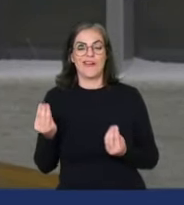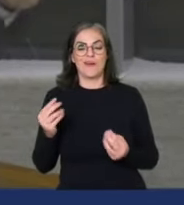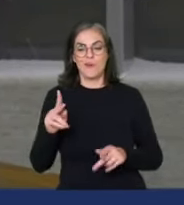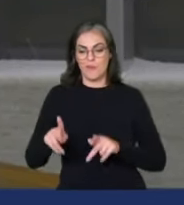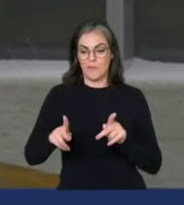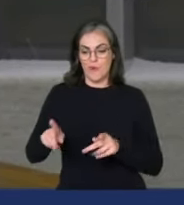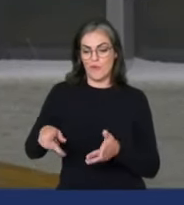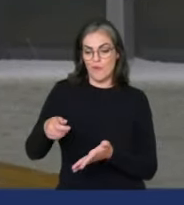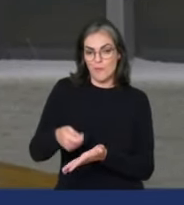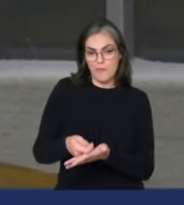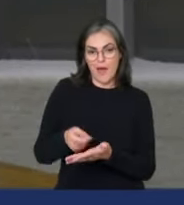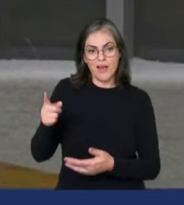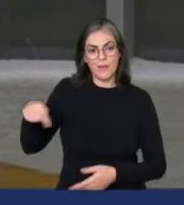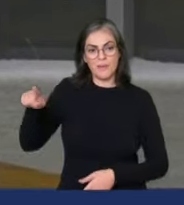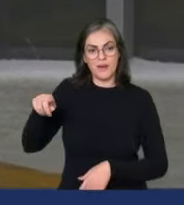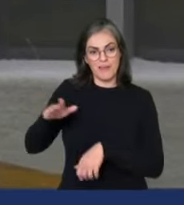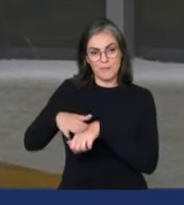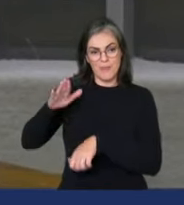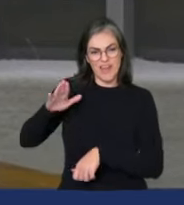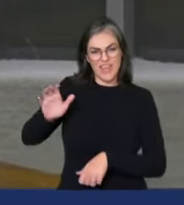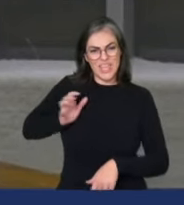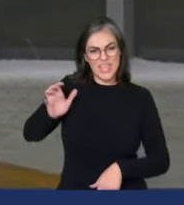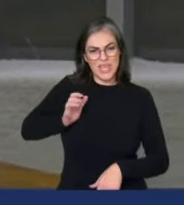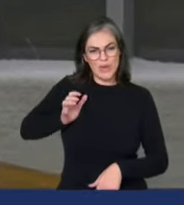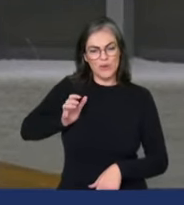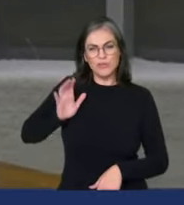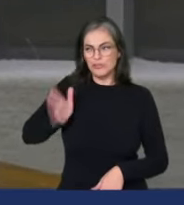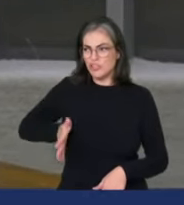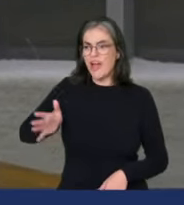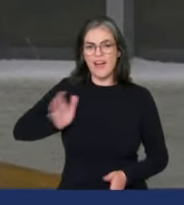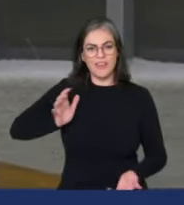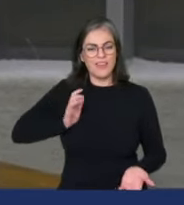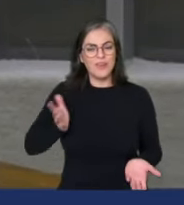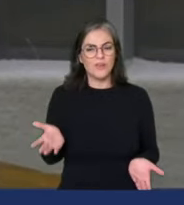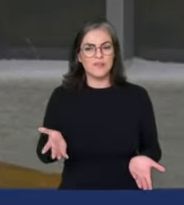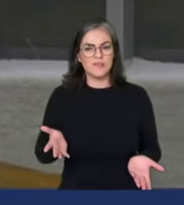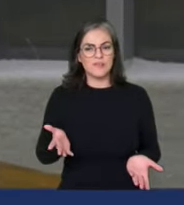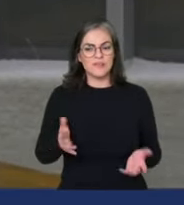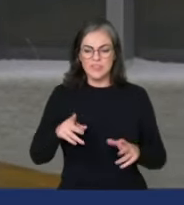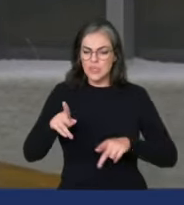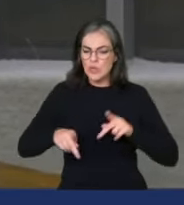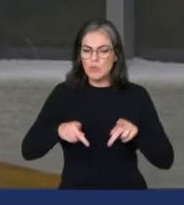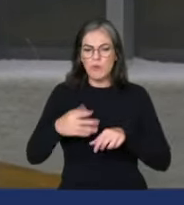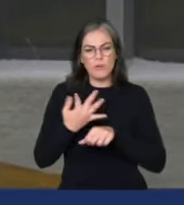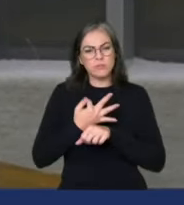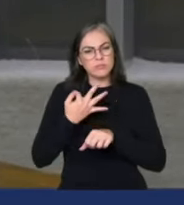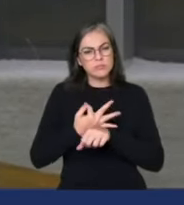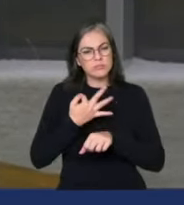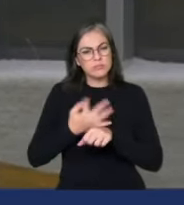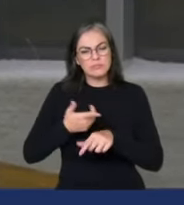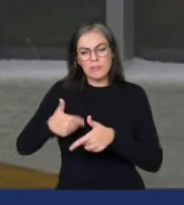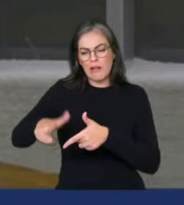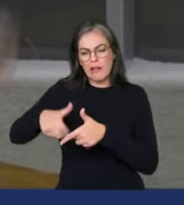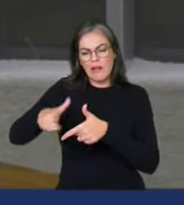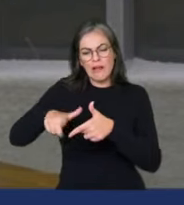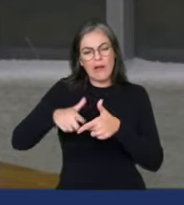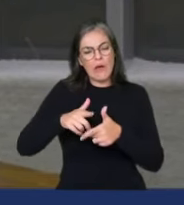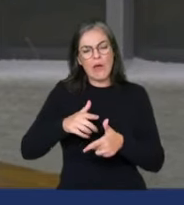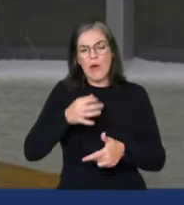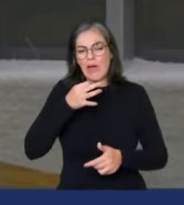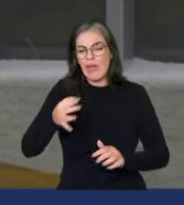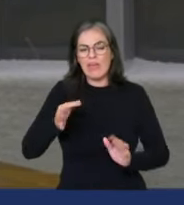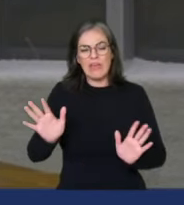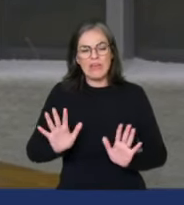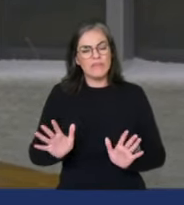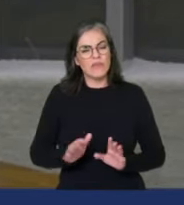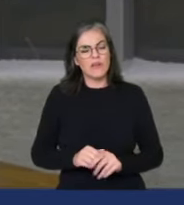para banqueiro ficar mais rico. E o povo brasileiro amargando uma crise terrível. A gente tem que falar